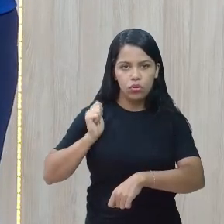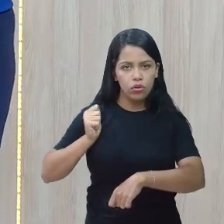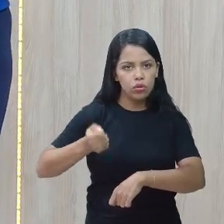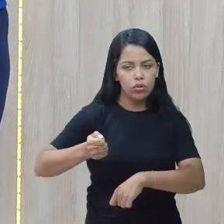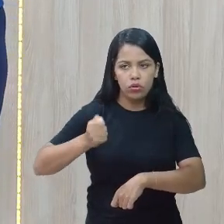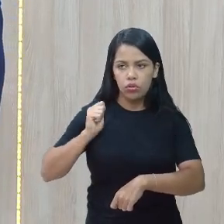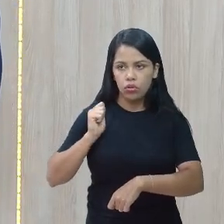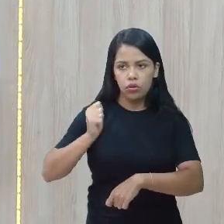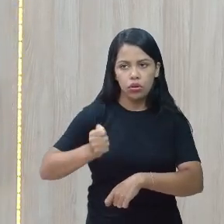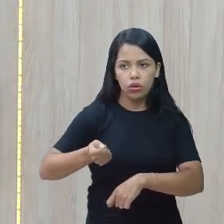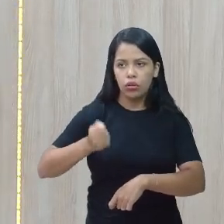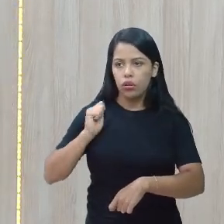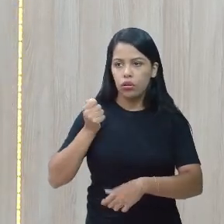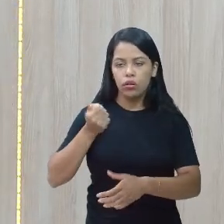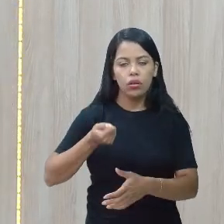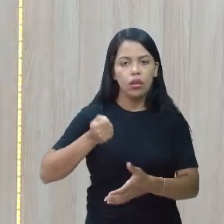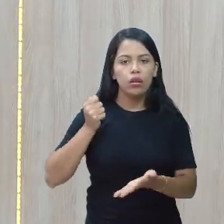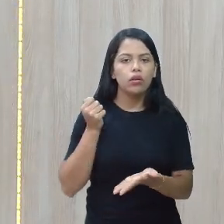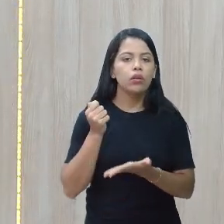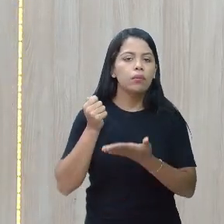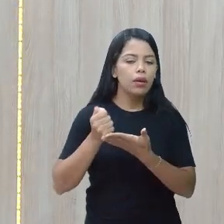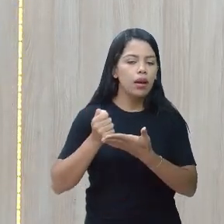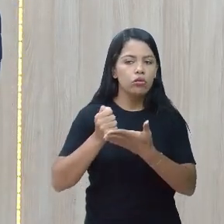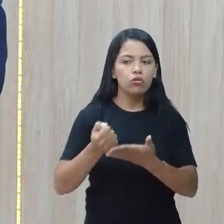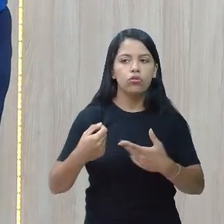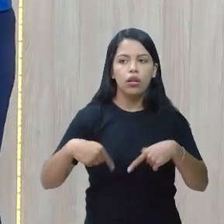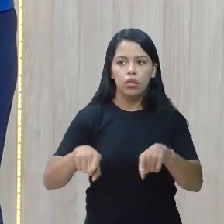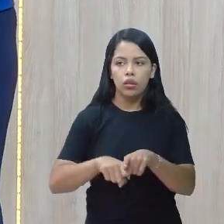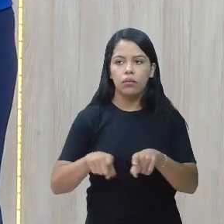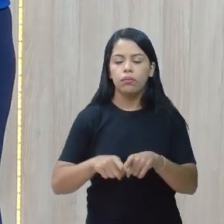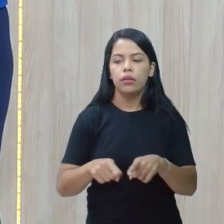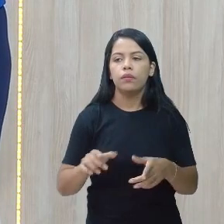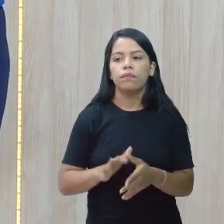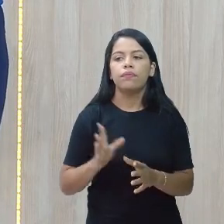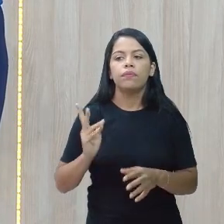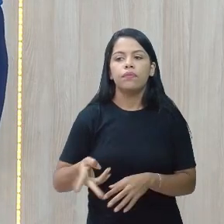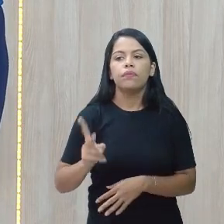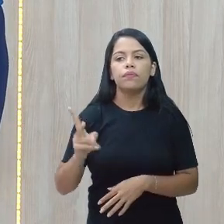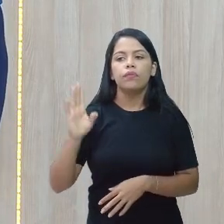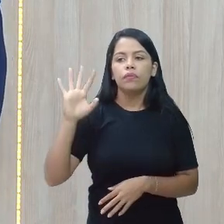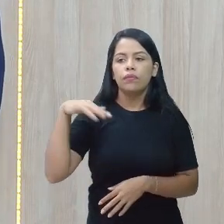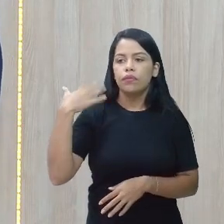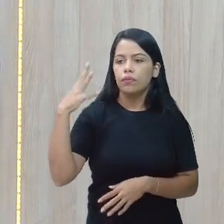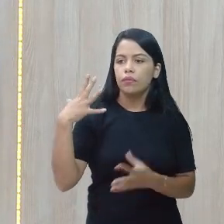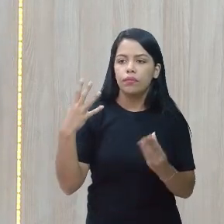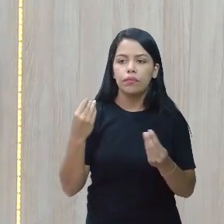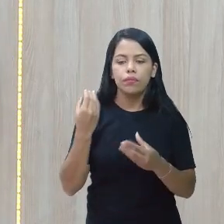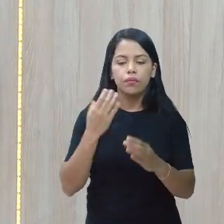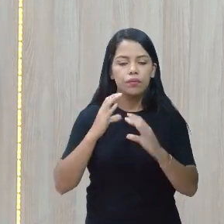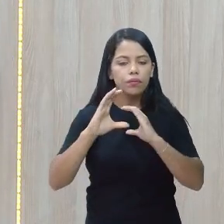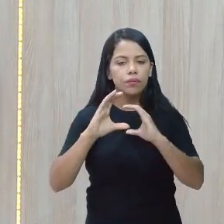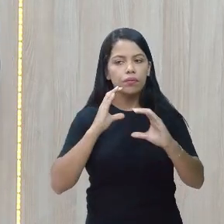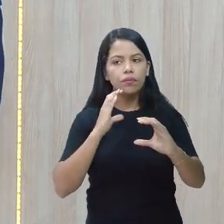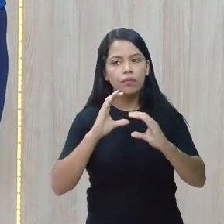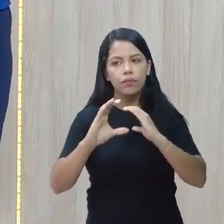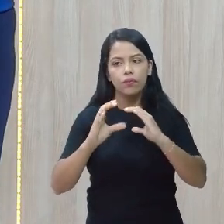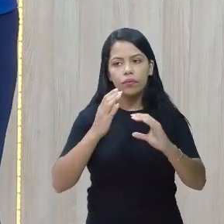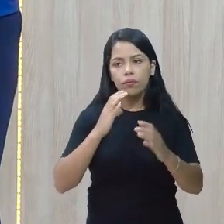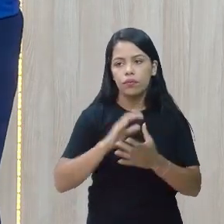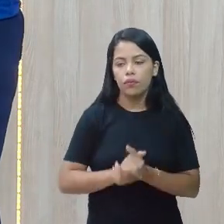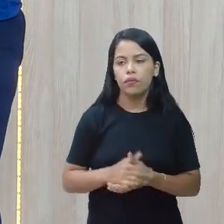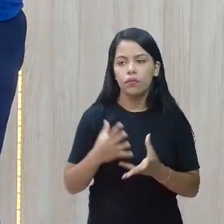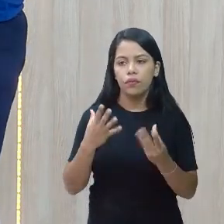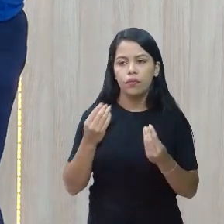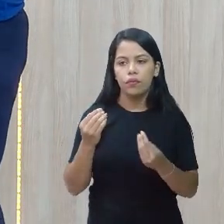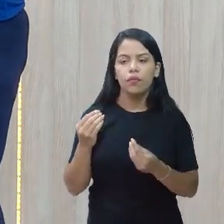e para ajudar a dar também uma unidade. Então, é sempre uma música muito vocal, né, muito cantada,